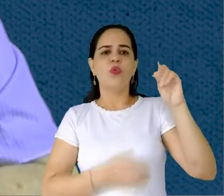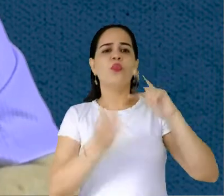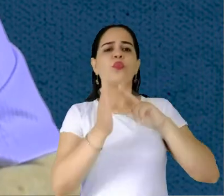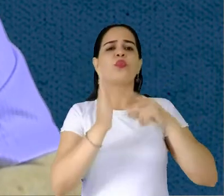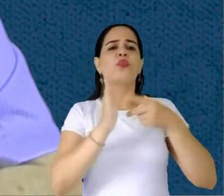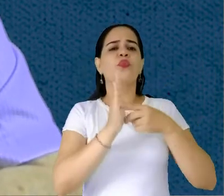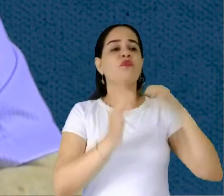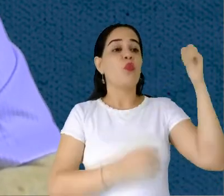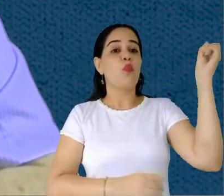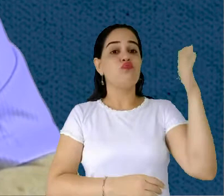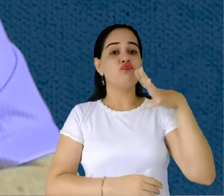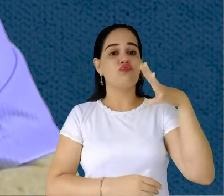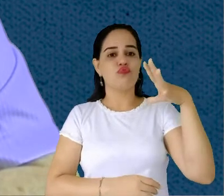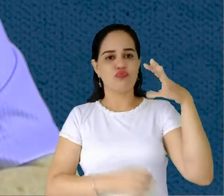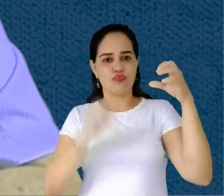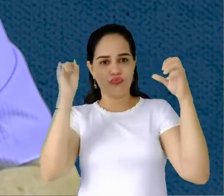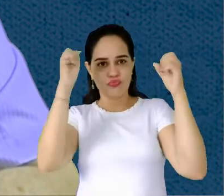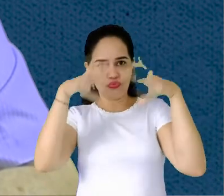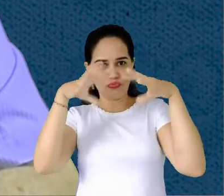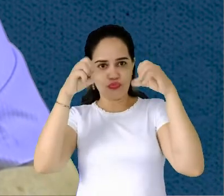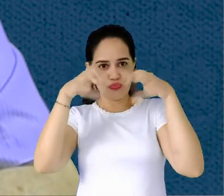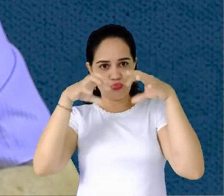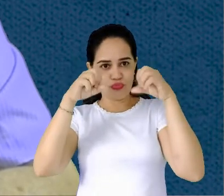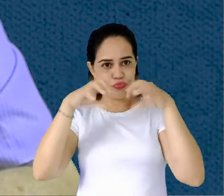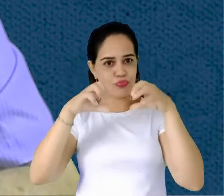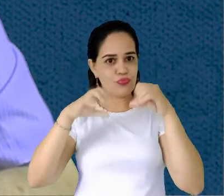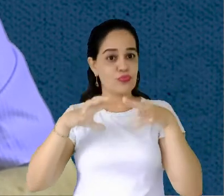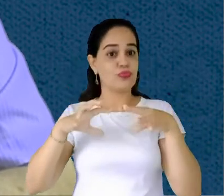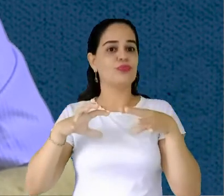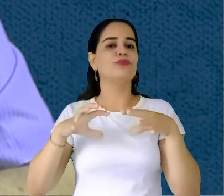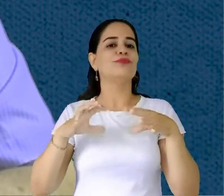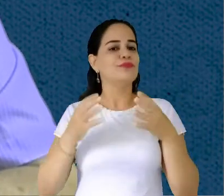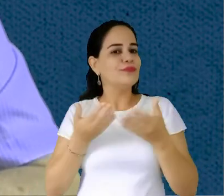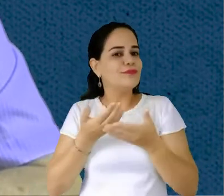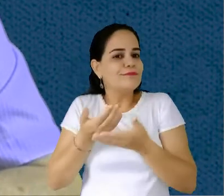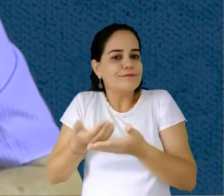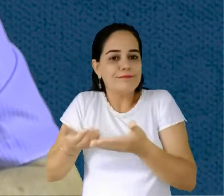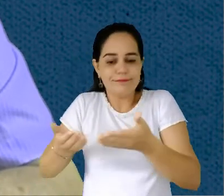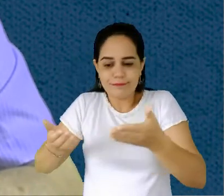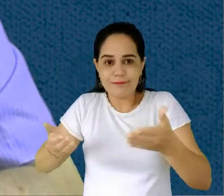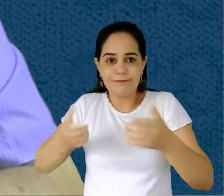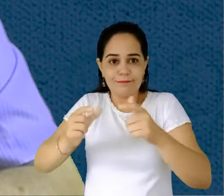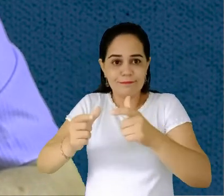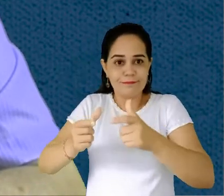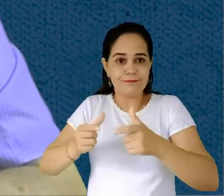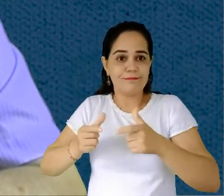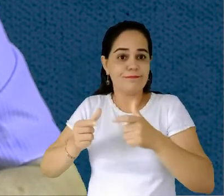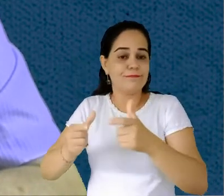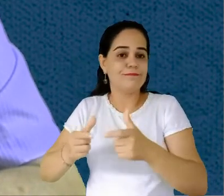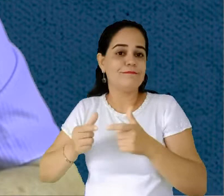E Deus, que é a luz da cidade, brilha